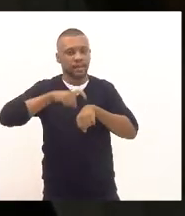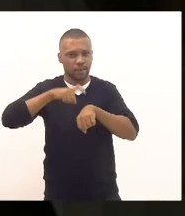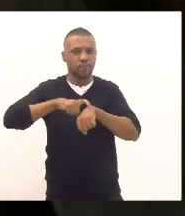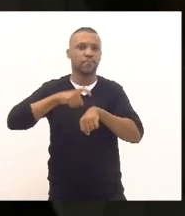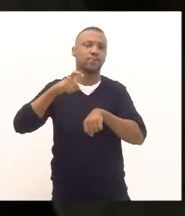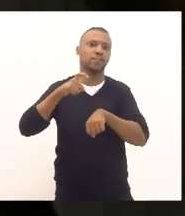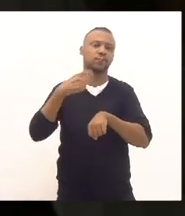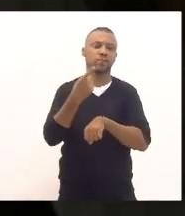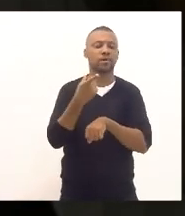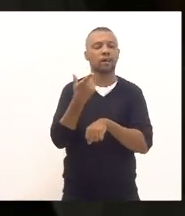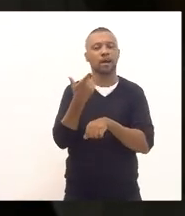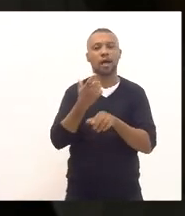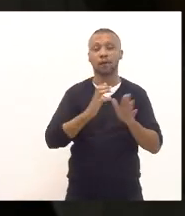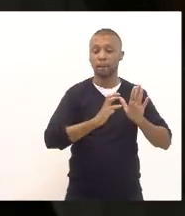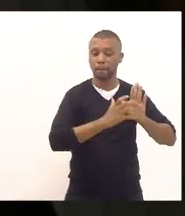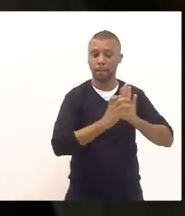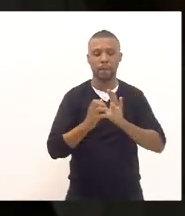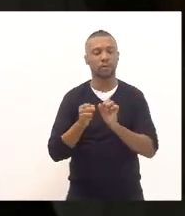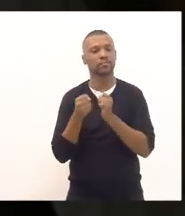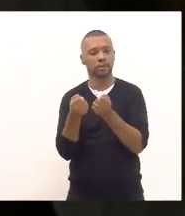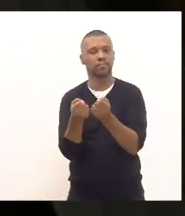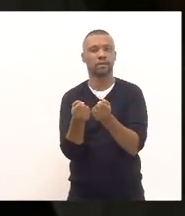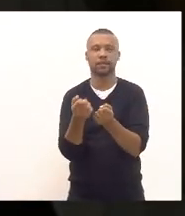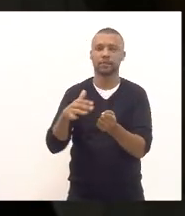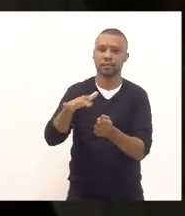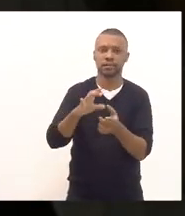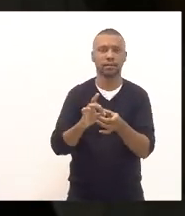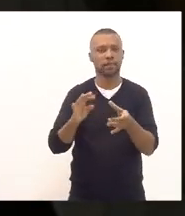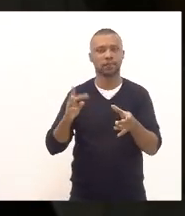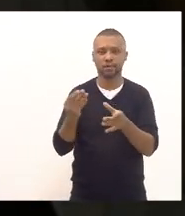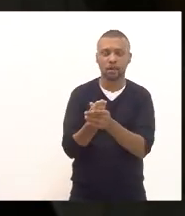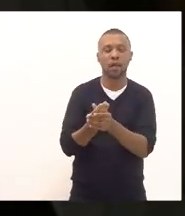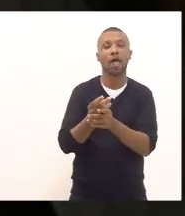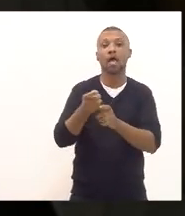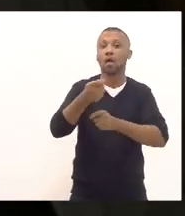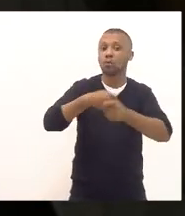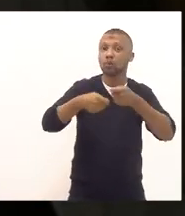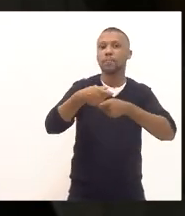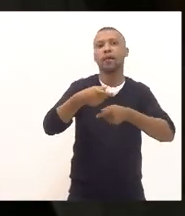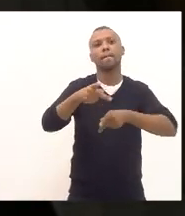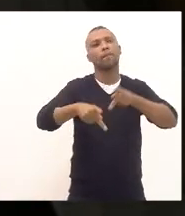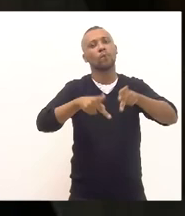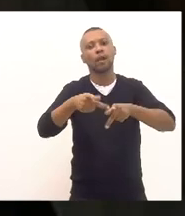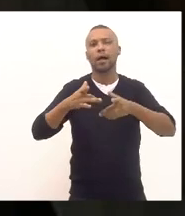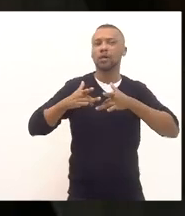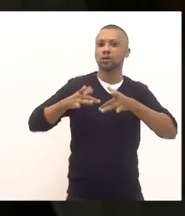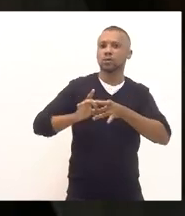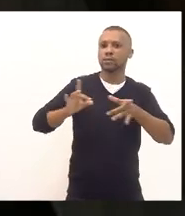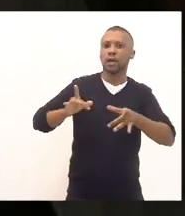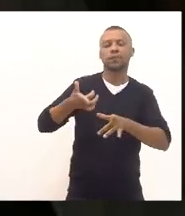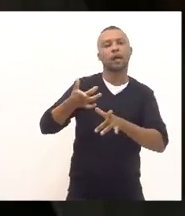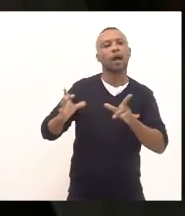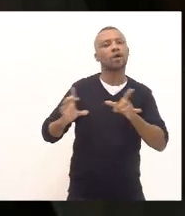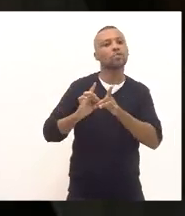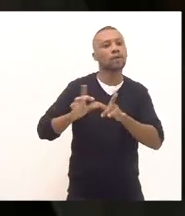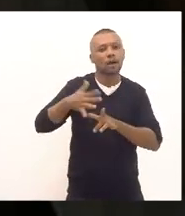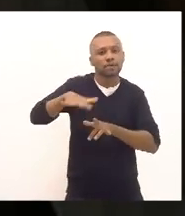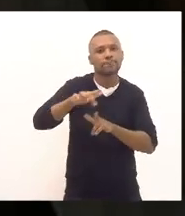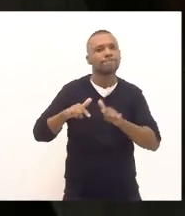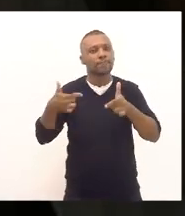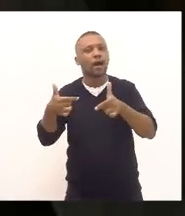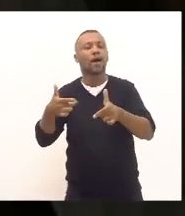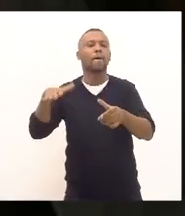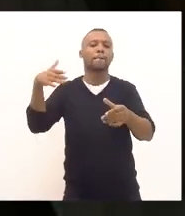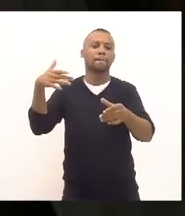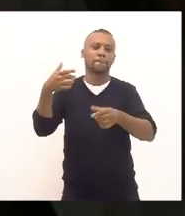a frente parlamentar em defesa em defesa da economia Popular solidária em Associação e colaboração com a frente parlamentar